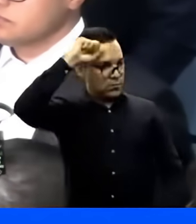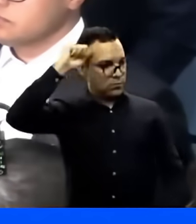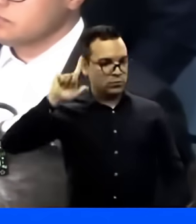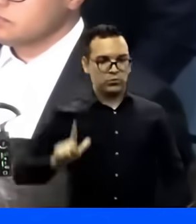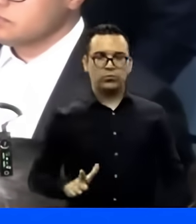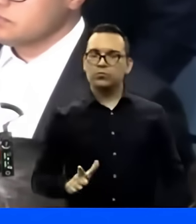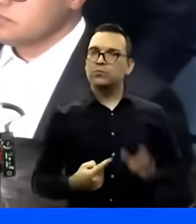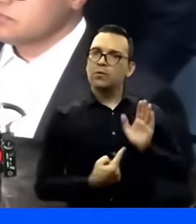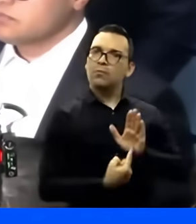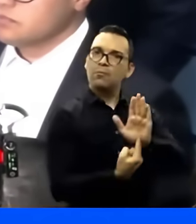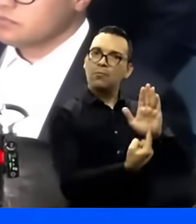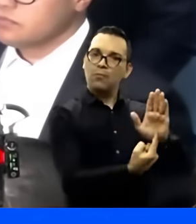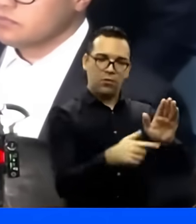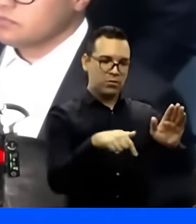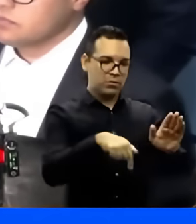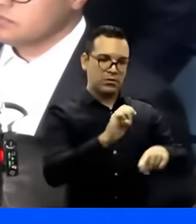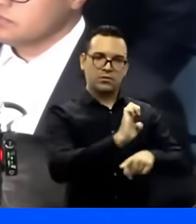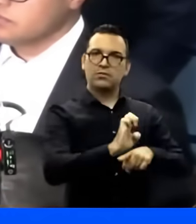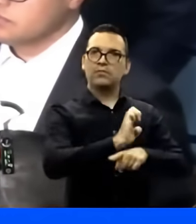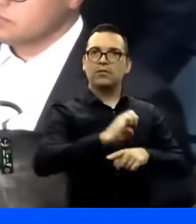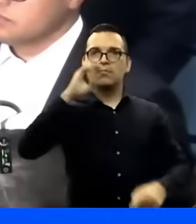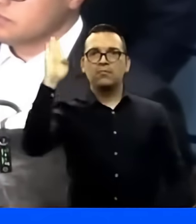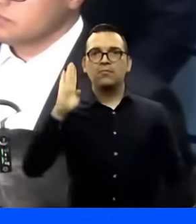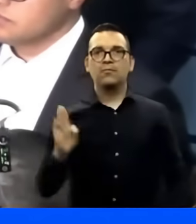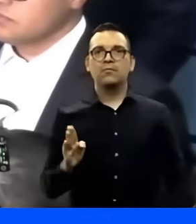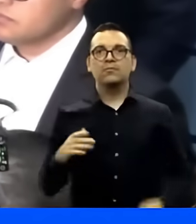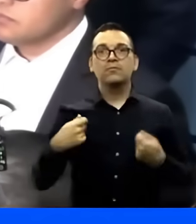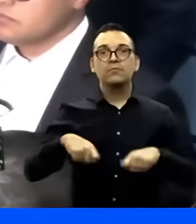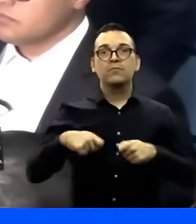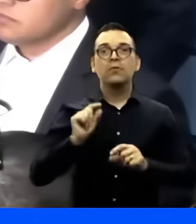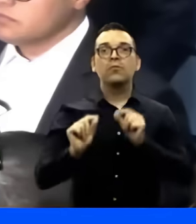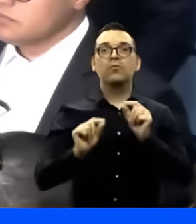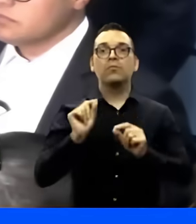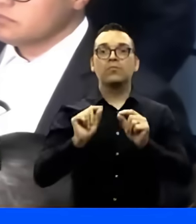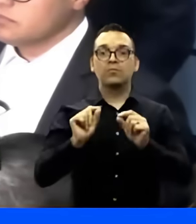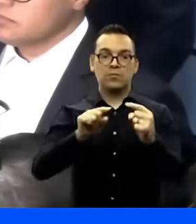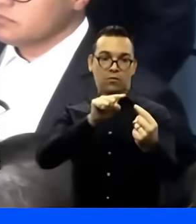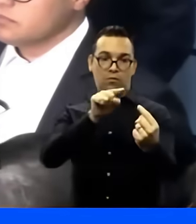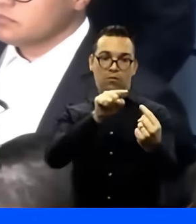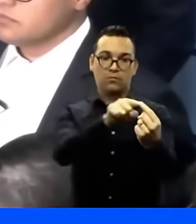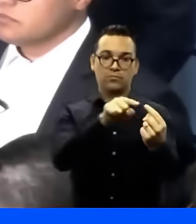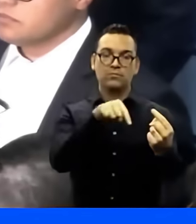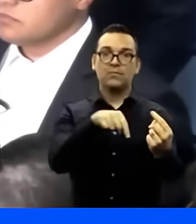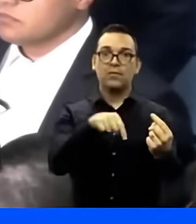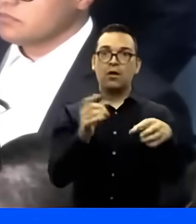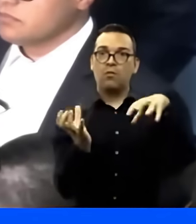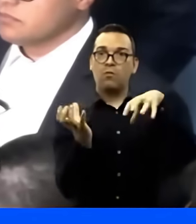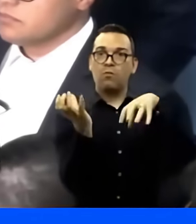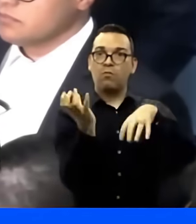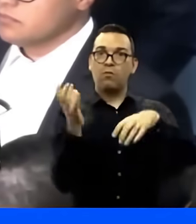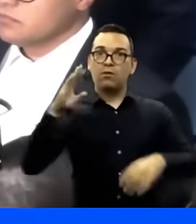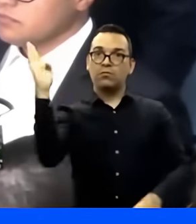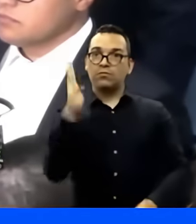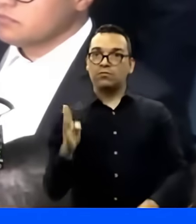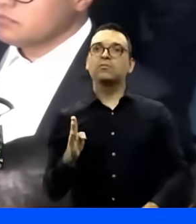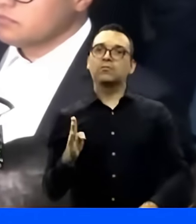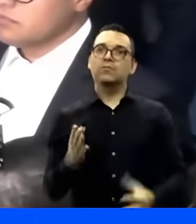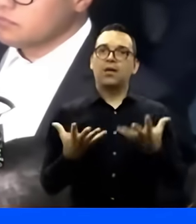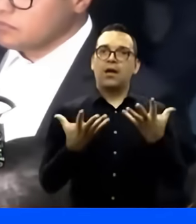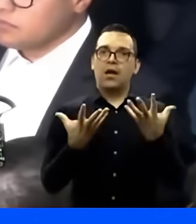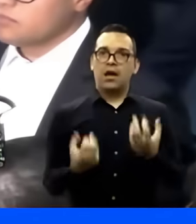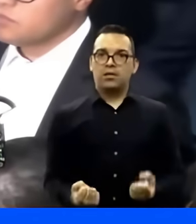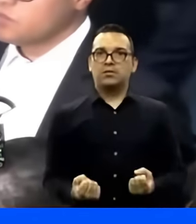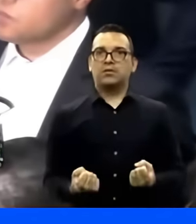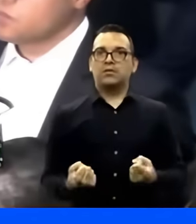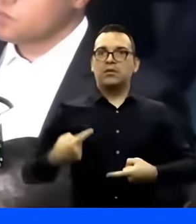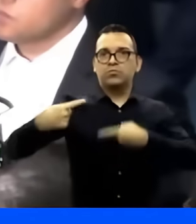ser do Estado brasileiro. Então, nós temos que fazer um dever de casa. De forma objetiva, que bom que o Congresso Nacional hoje aceita sentar conosco para rever